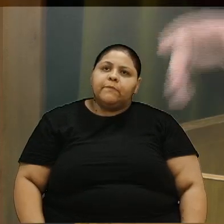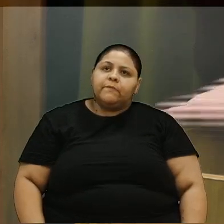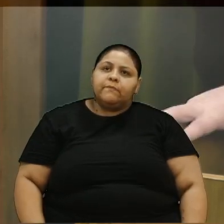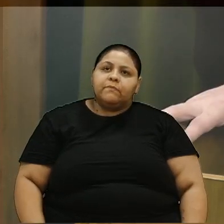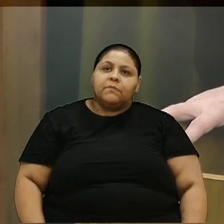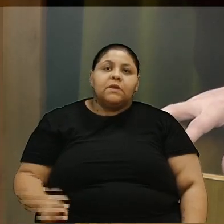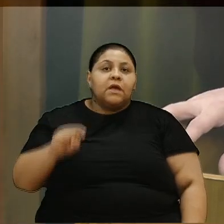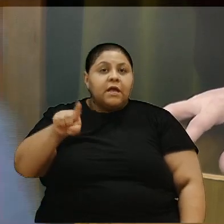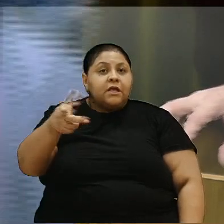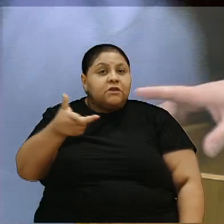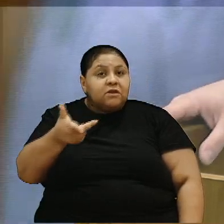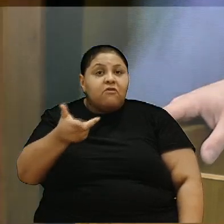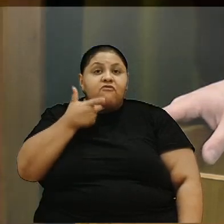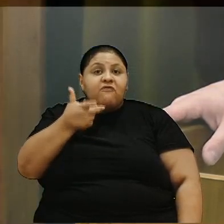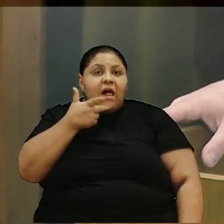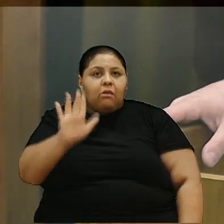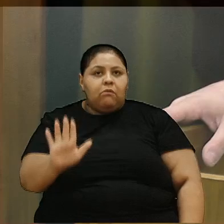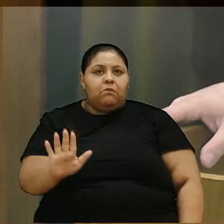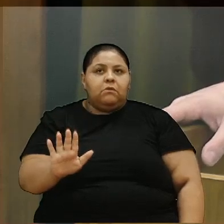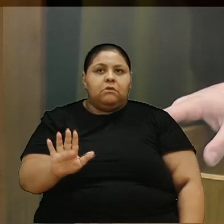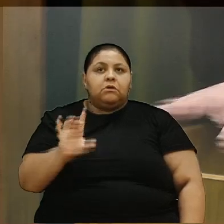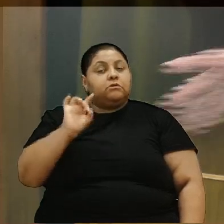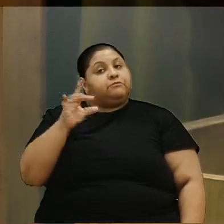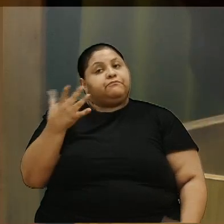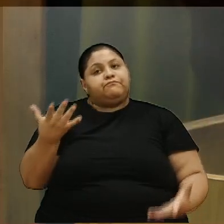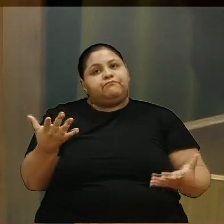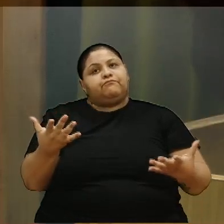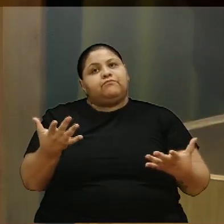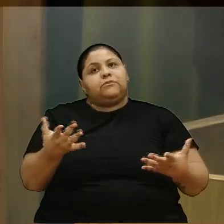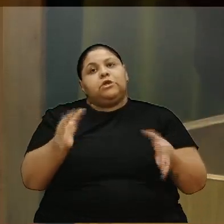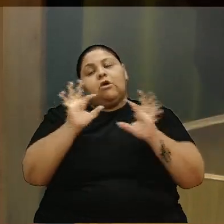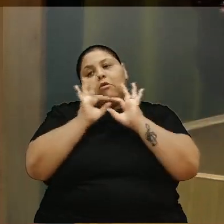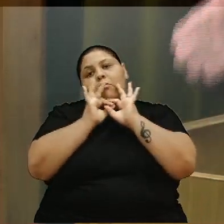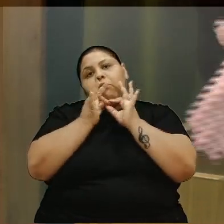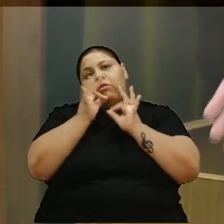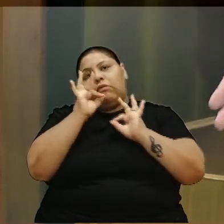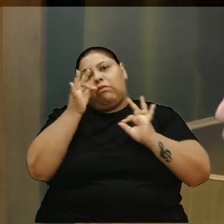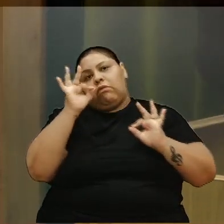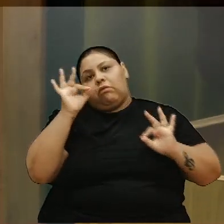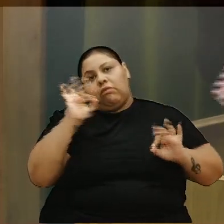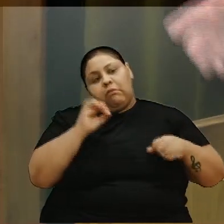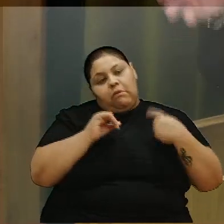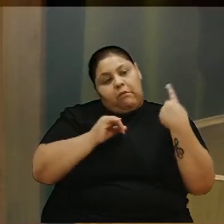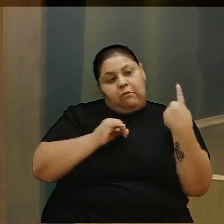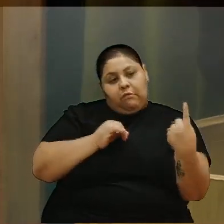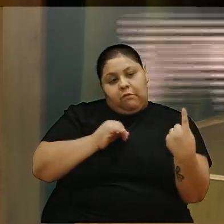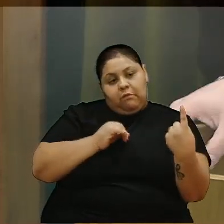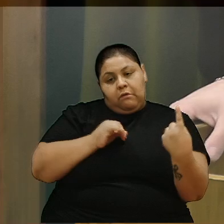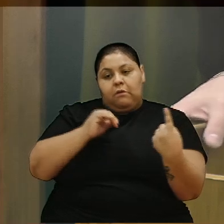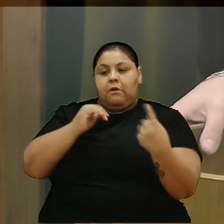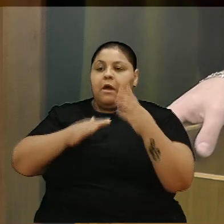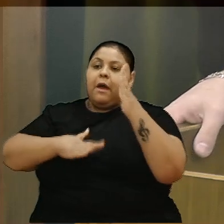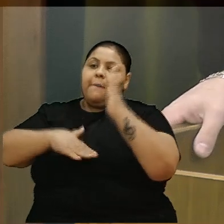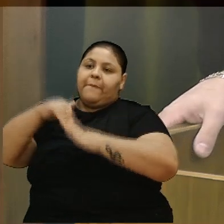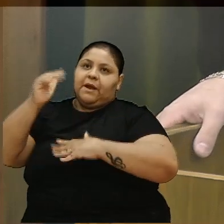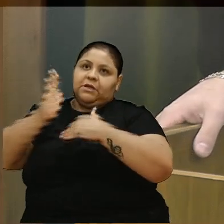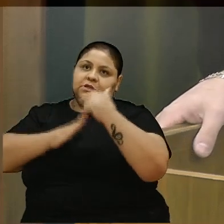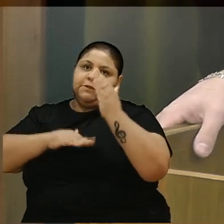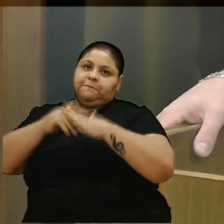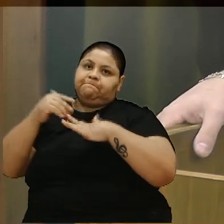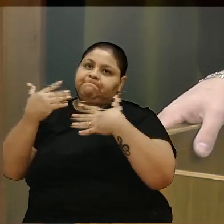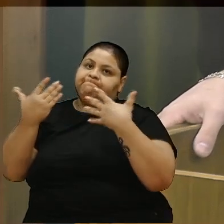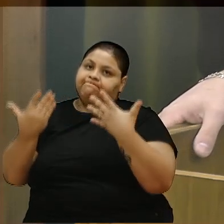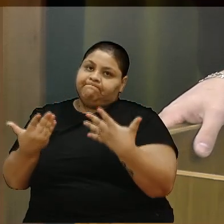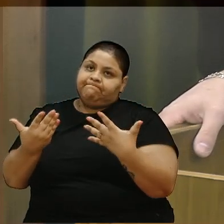É isso que eu questiono. Só que, né, discurso é uma coisa. A prática, meus amigos,